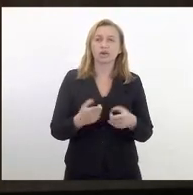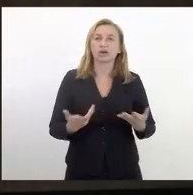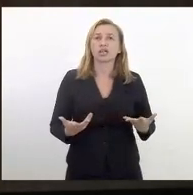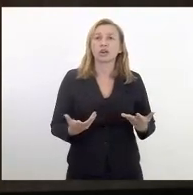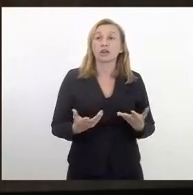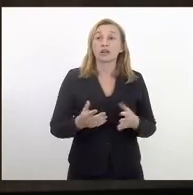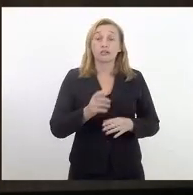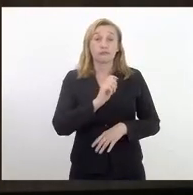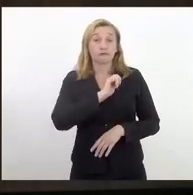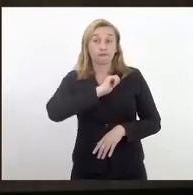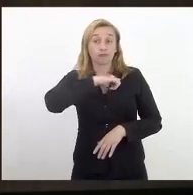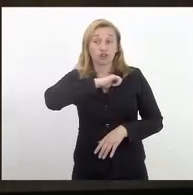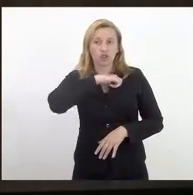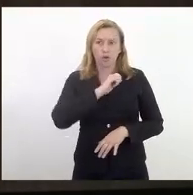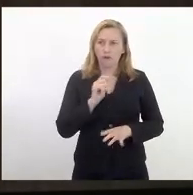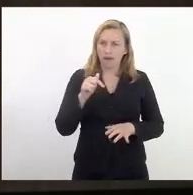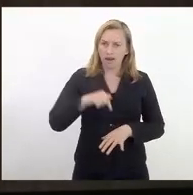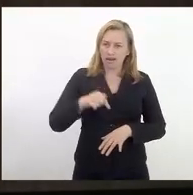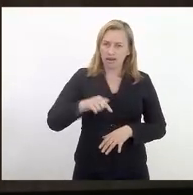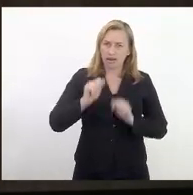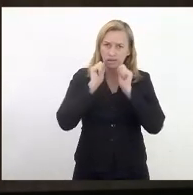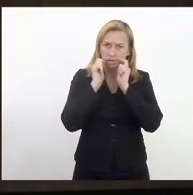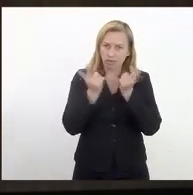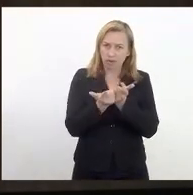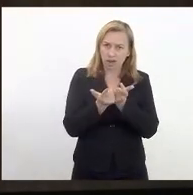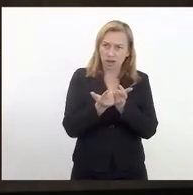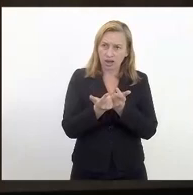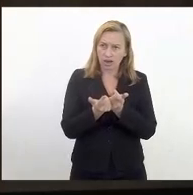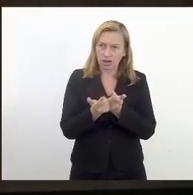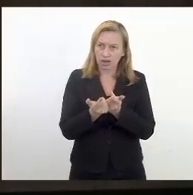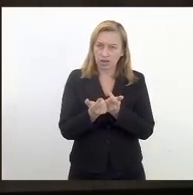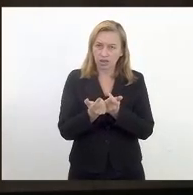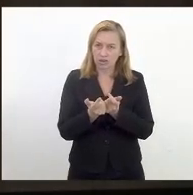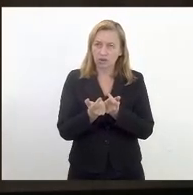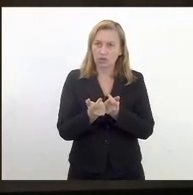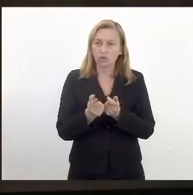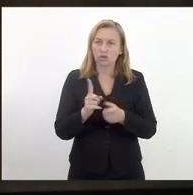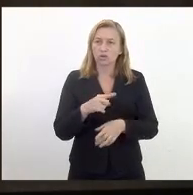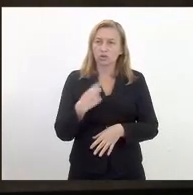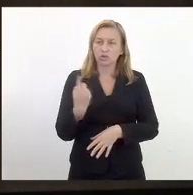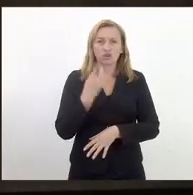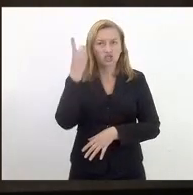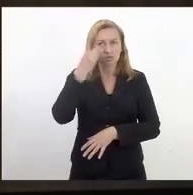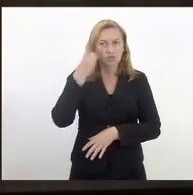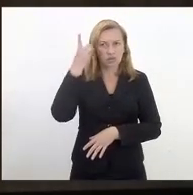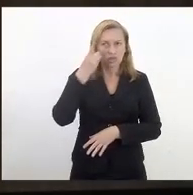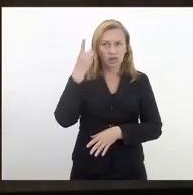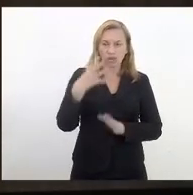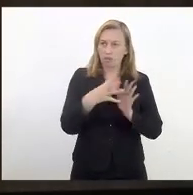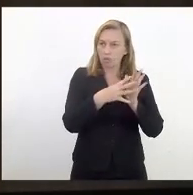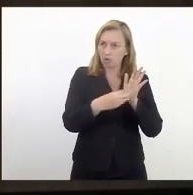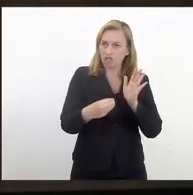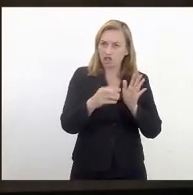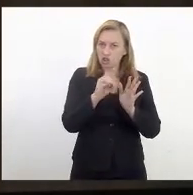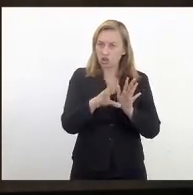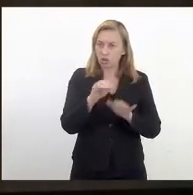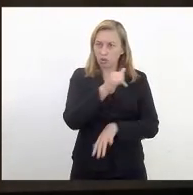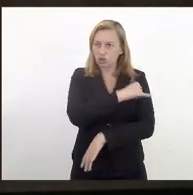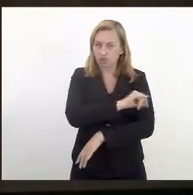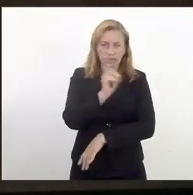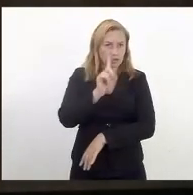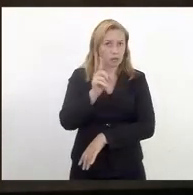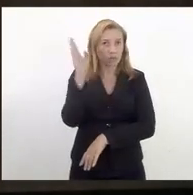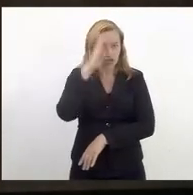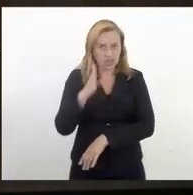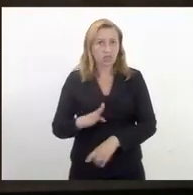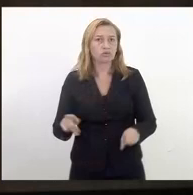fiscal aqui na Assembleia Legislativa Assembleia Legislativa O parlamento Fluminense não tem servido de modelo somente para o Rio de Janeiro não vai pro